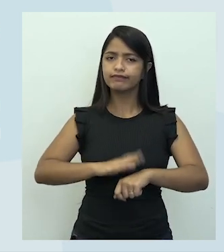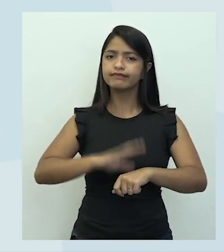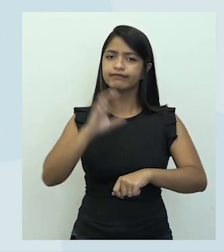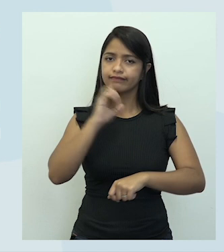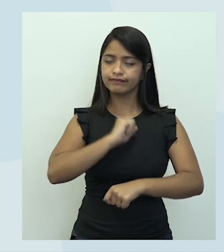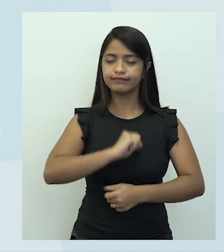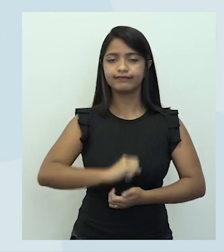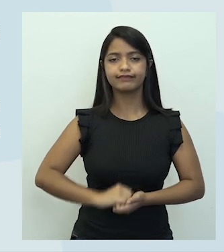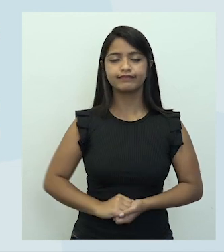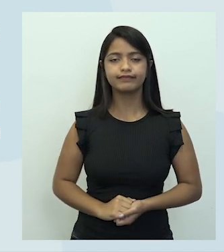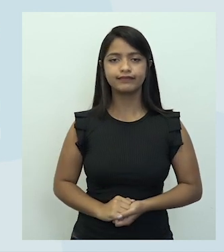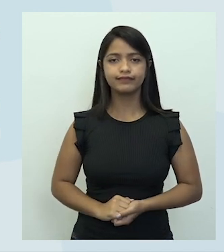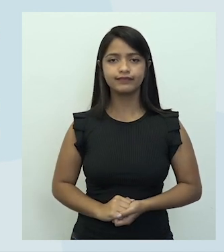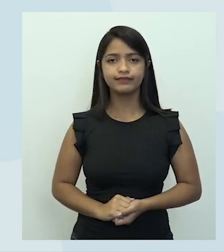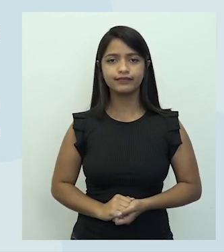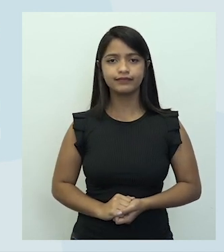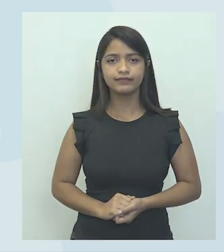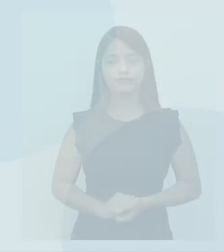questões.